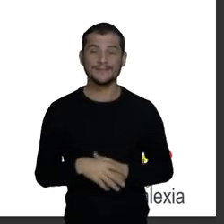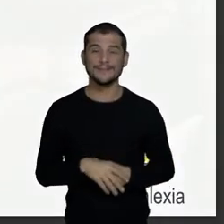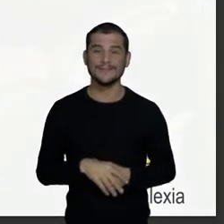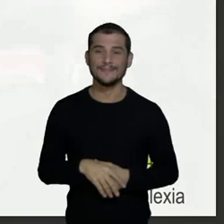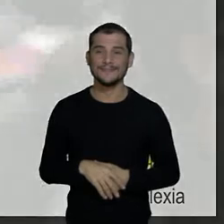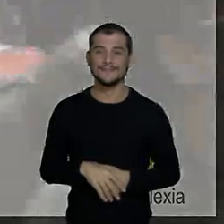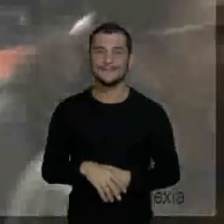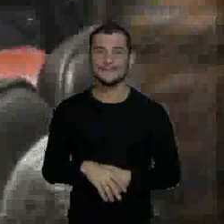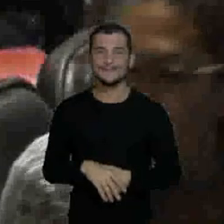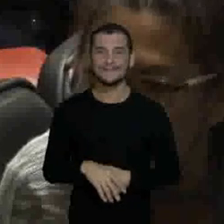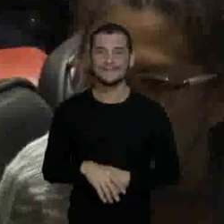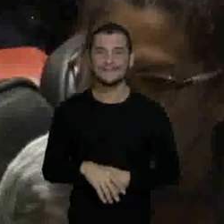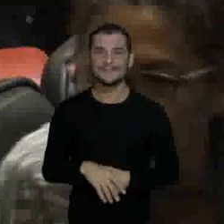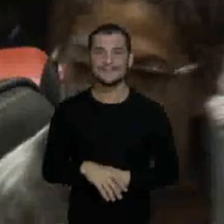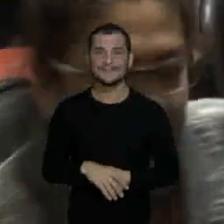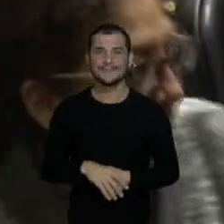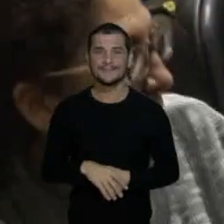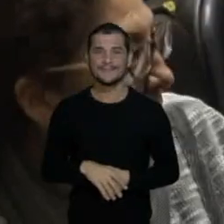ler